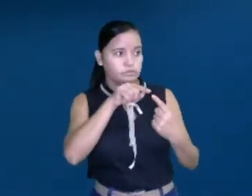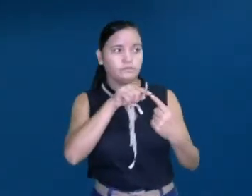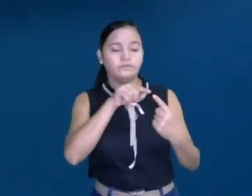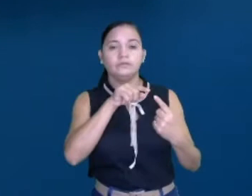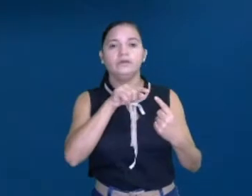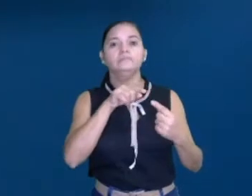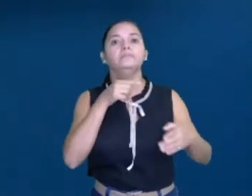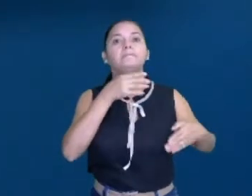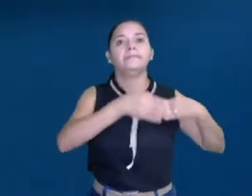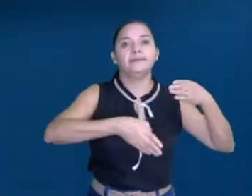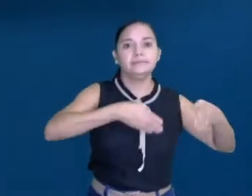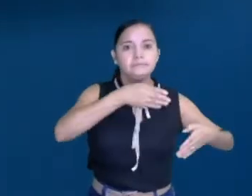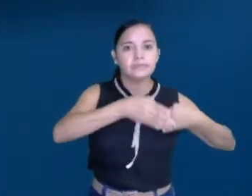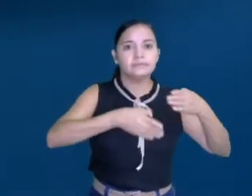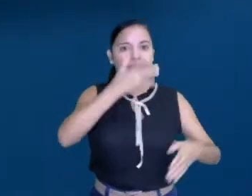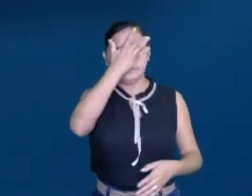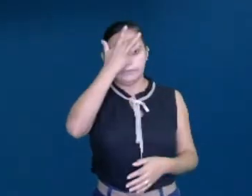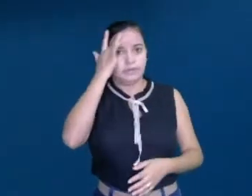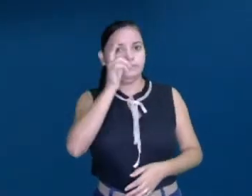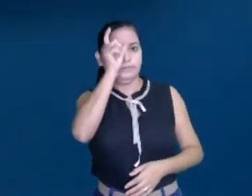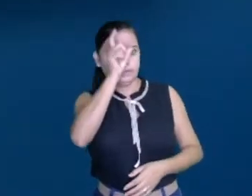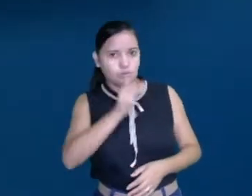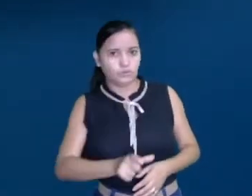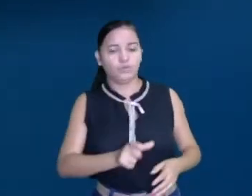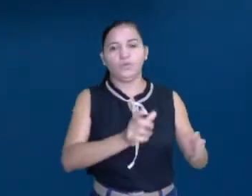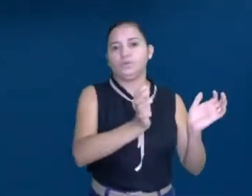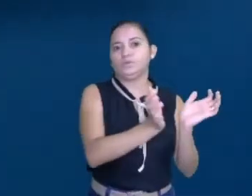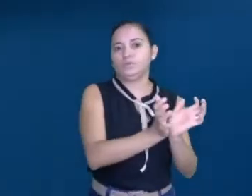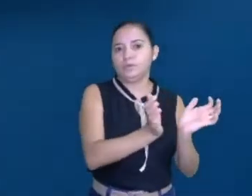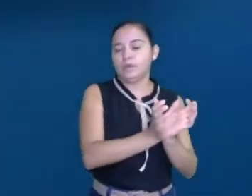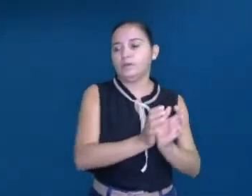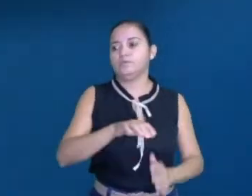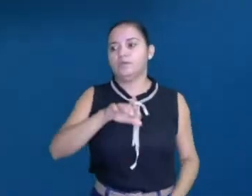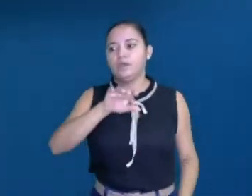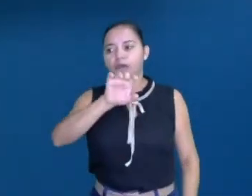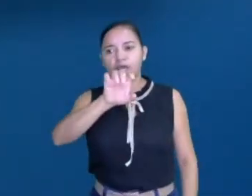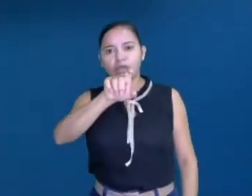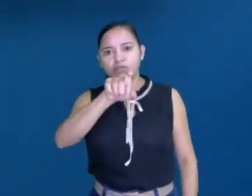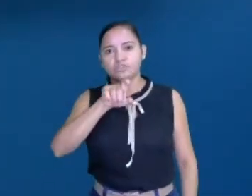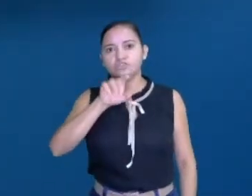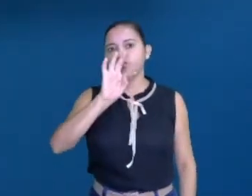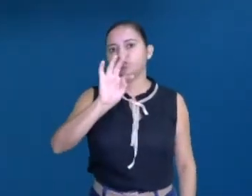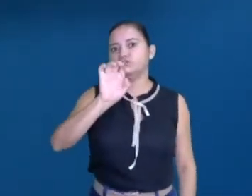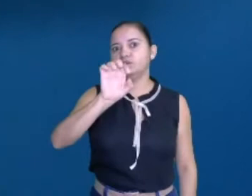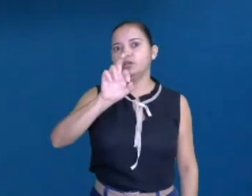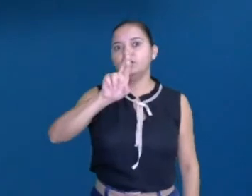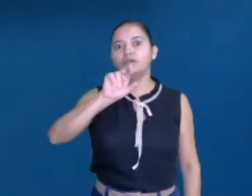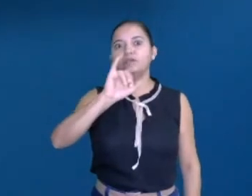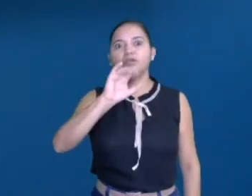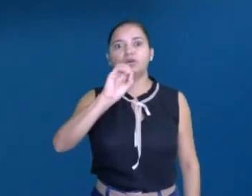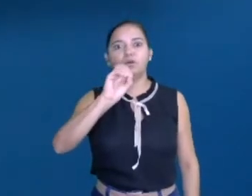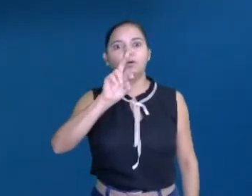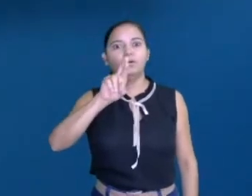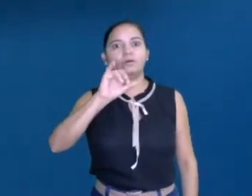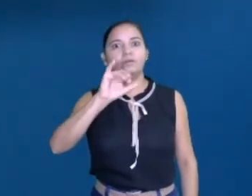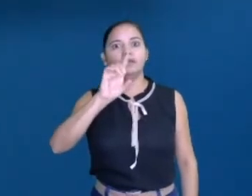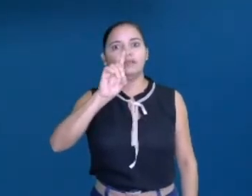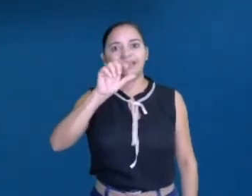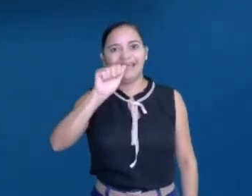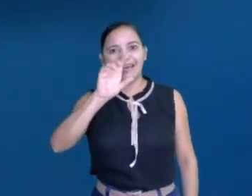é a participação do indivíduo, do grupo, e a exterioridade seria independente